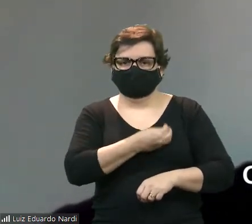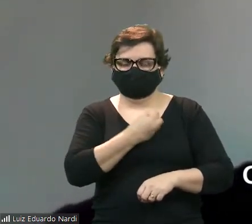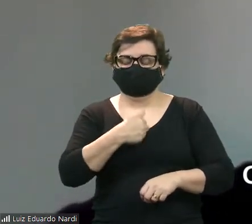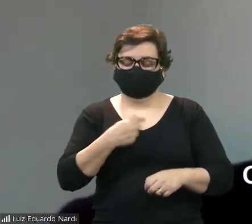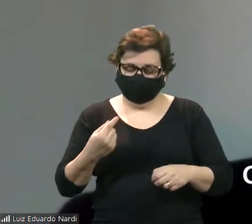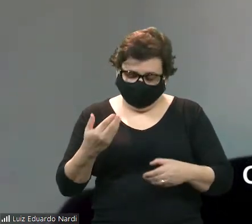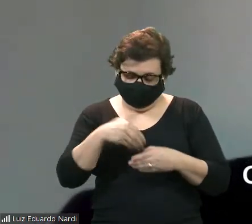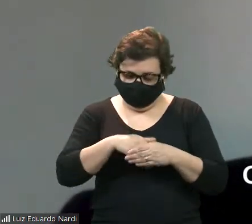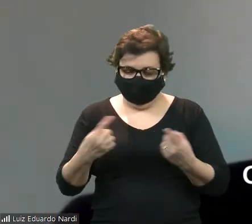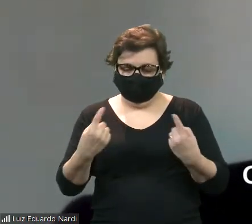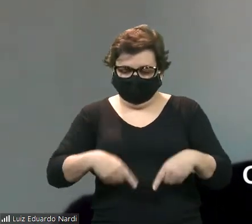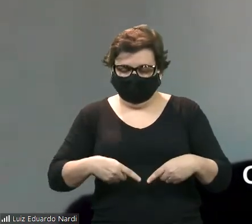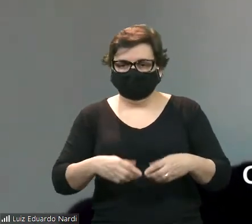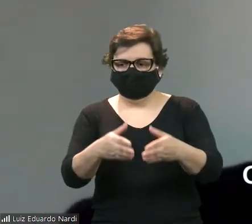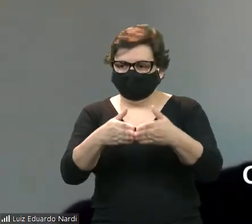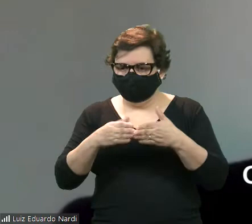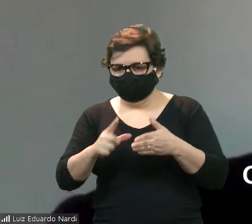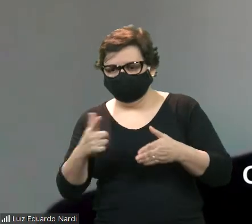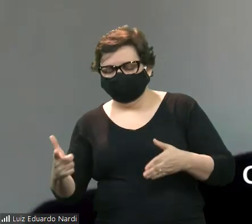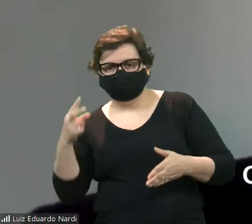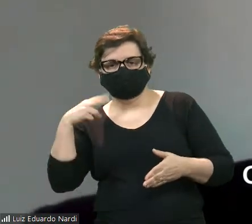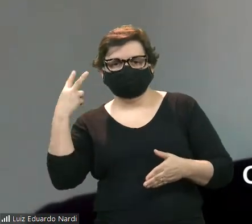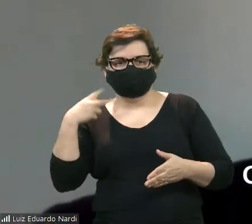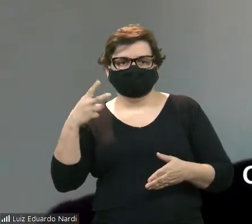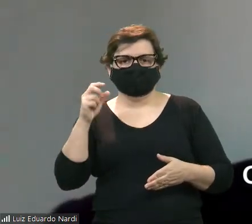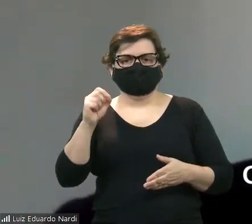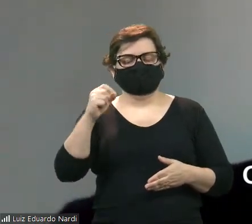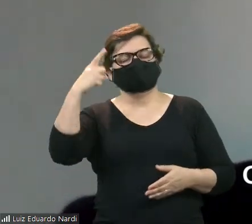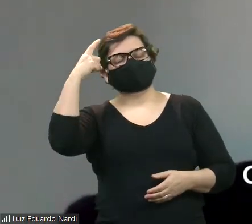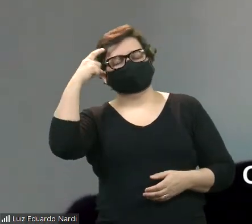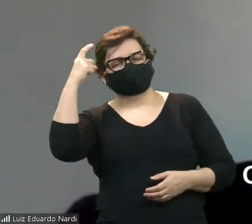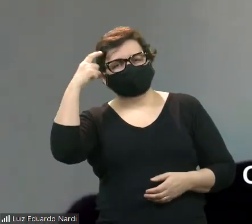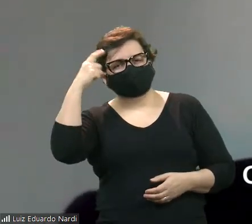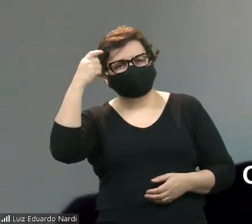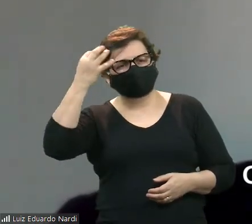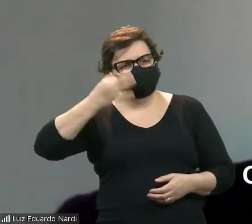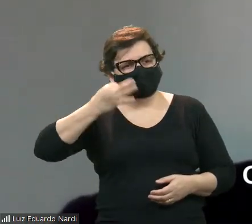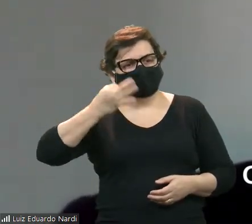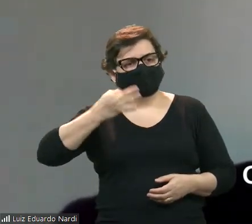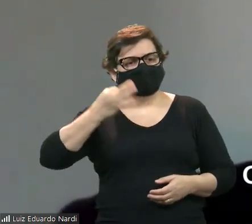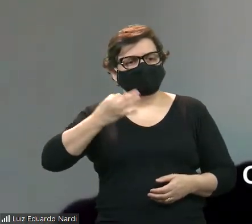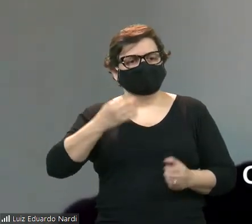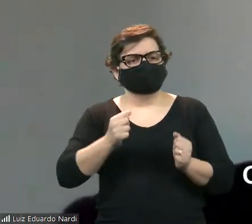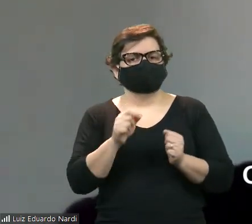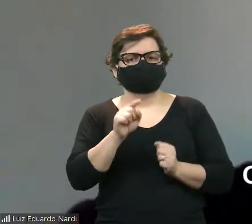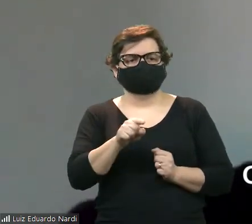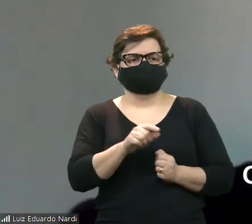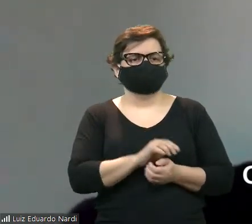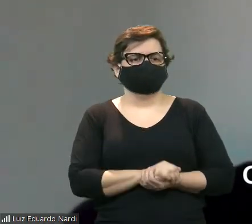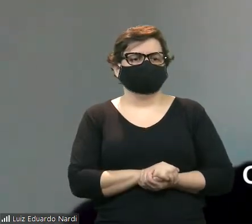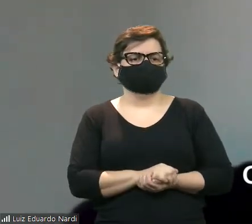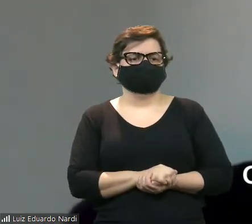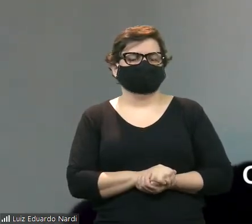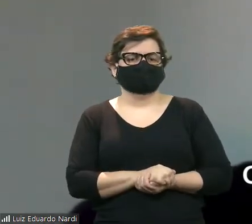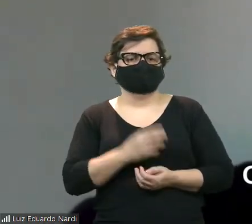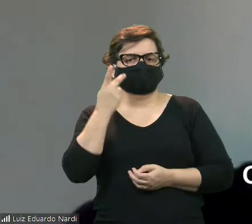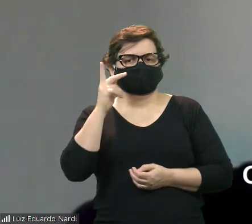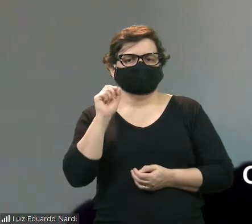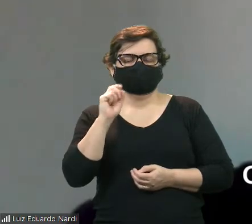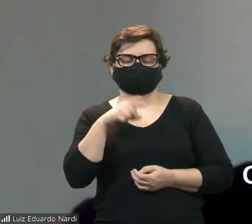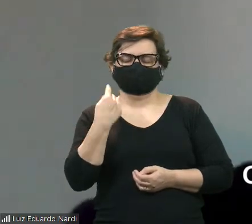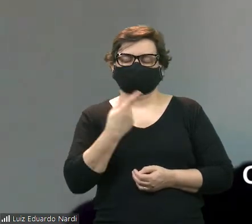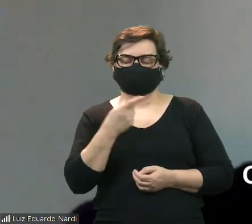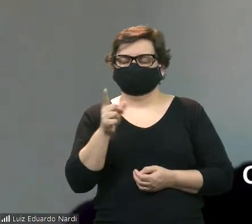votar contra e solicito aos meus pares que façam uma reflexão sobre essa questão para que nós não incorramos